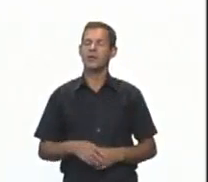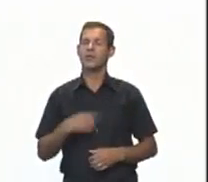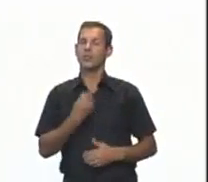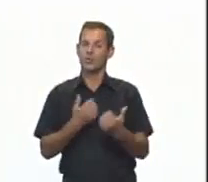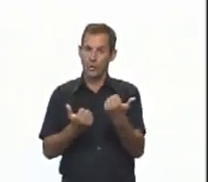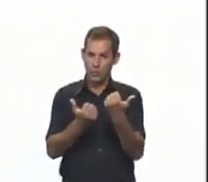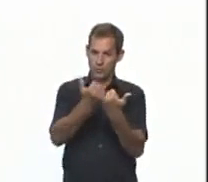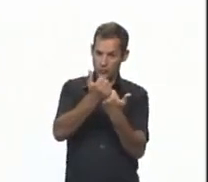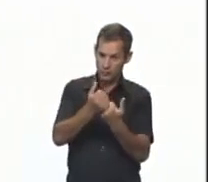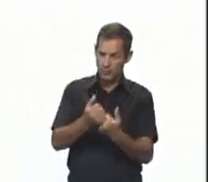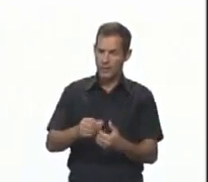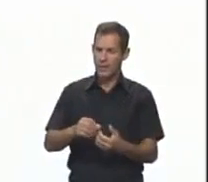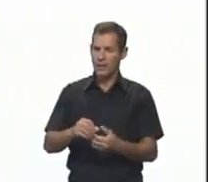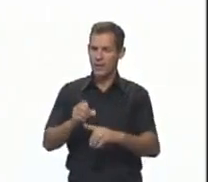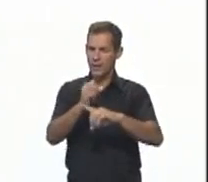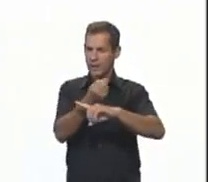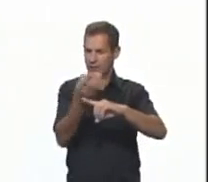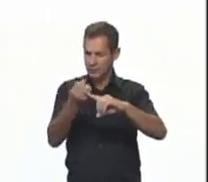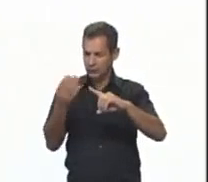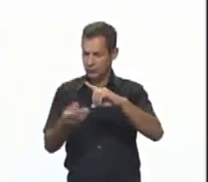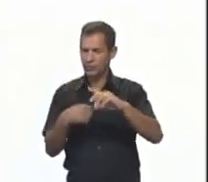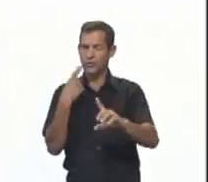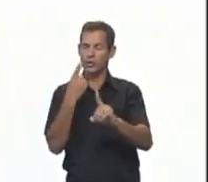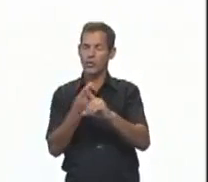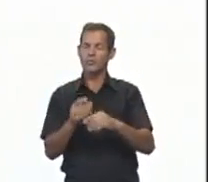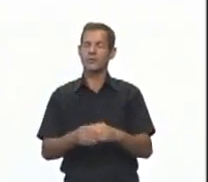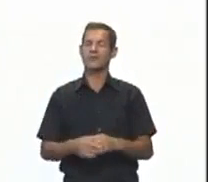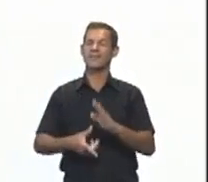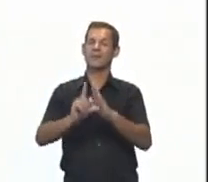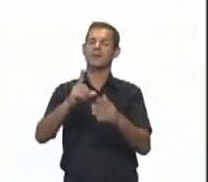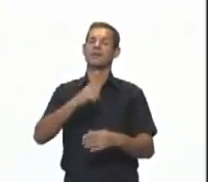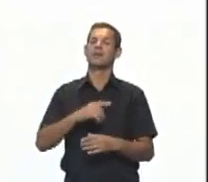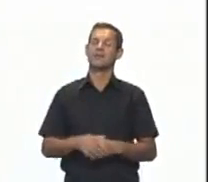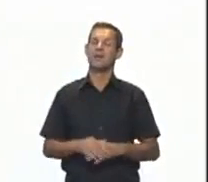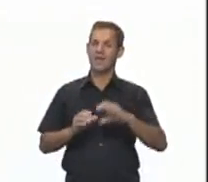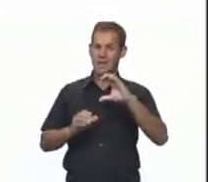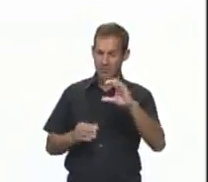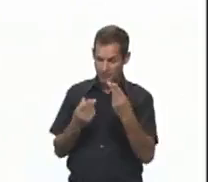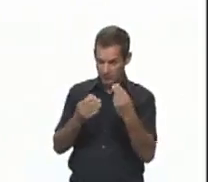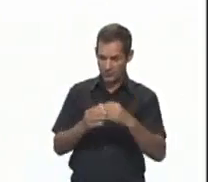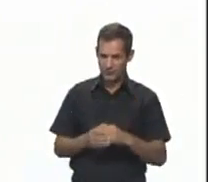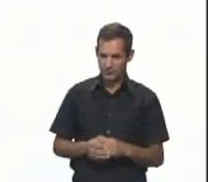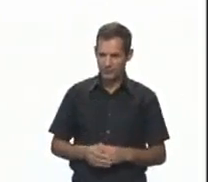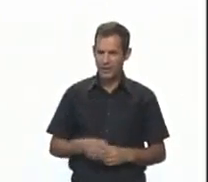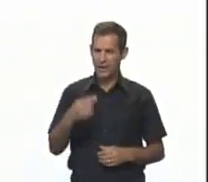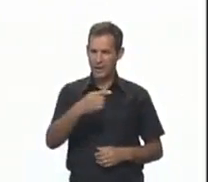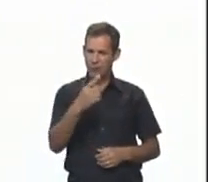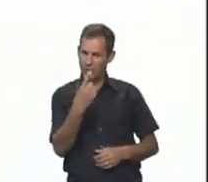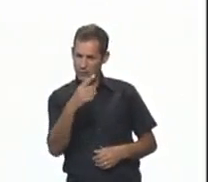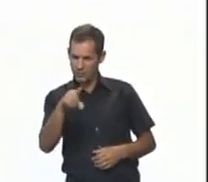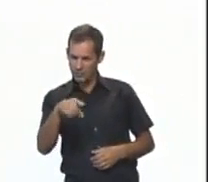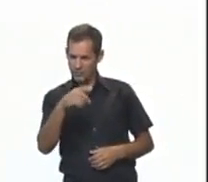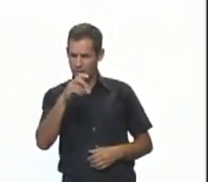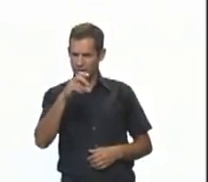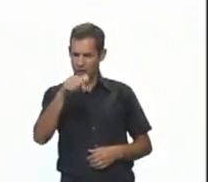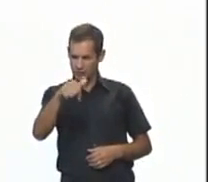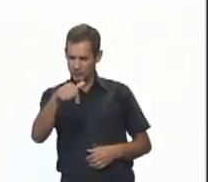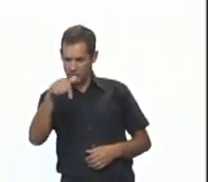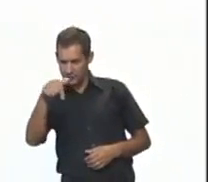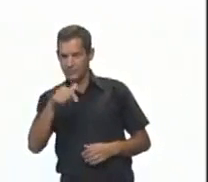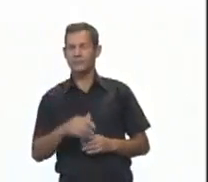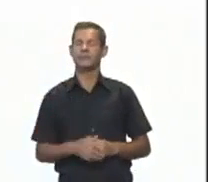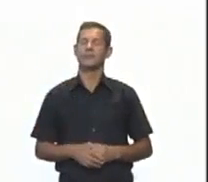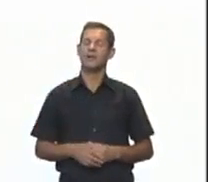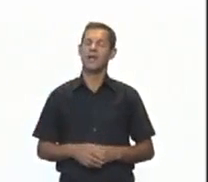gente substitui na função que a gente acabou de encontrar, nós vamos ter que o C é igual a menos